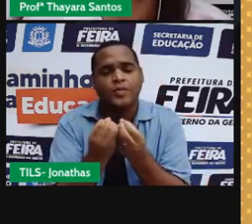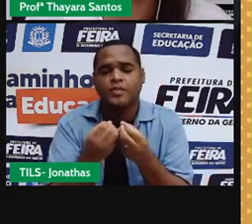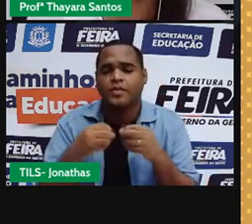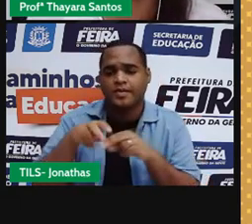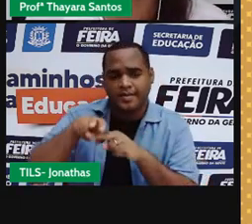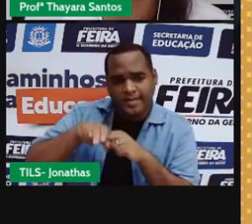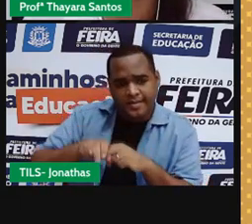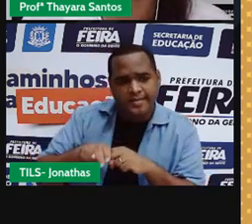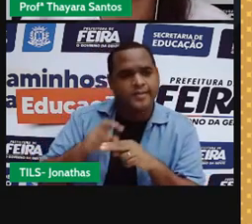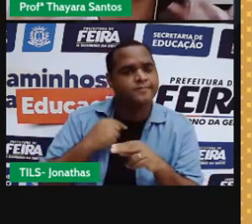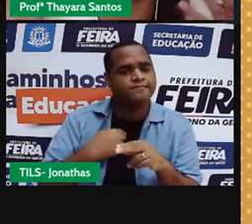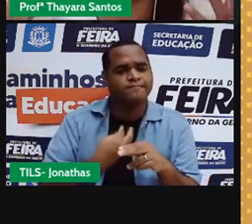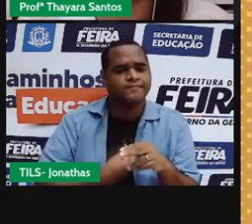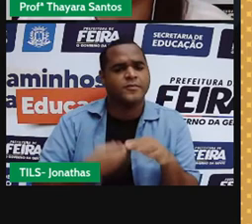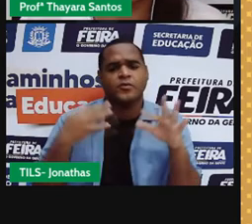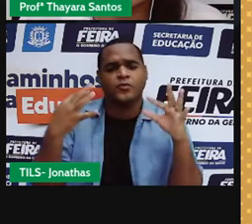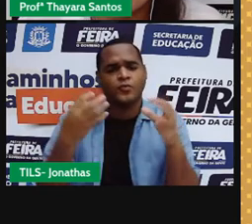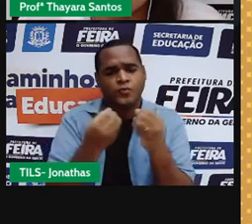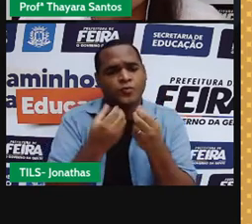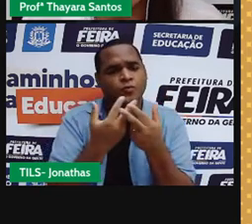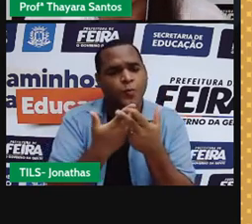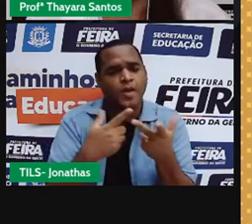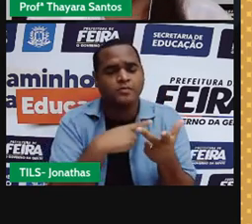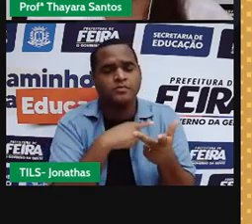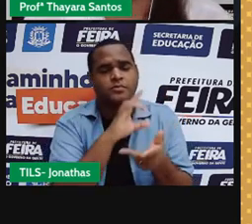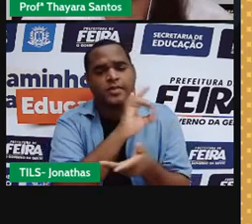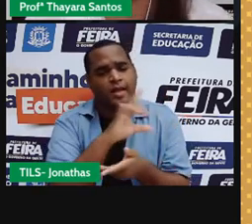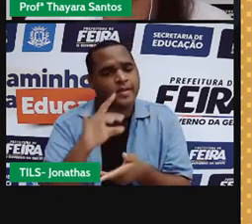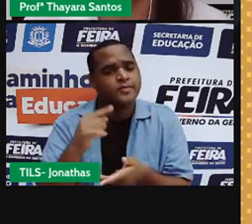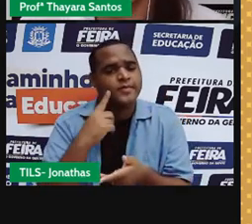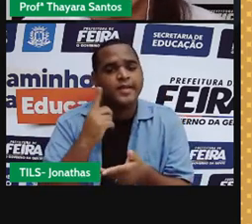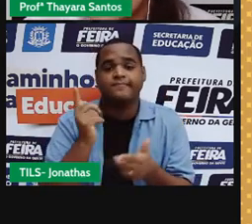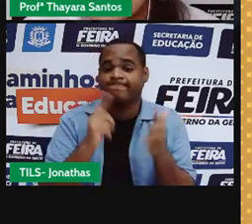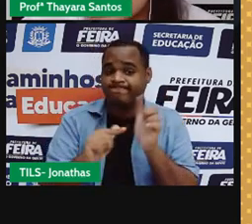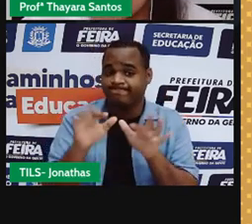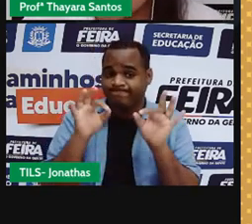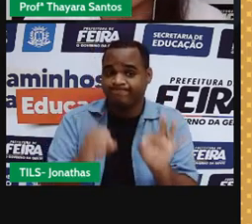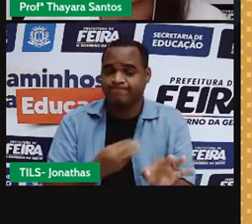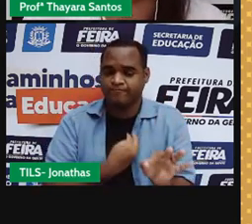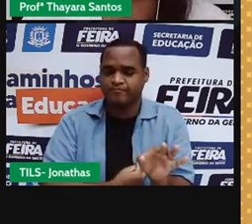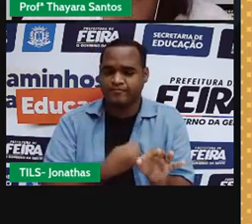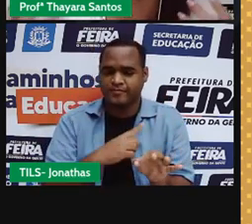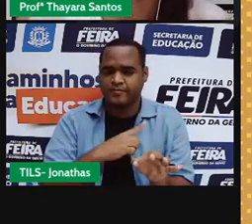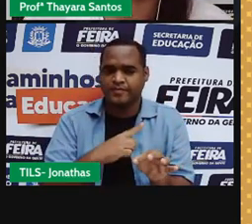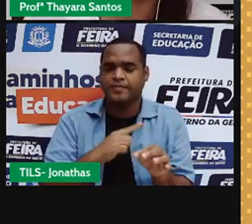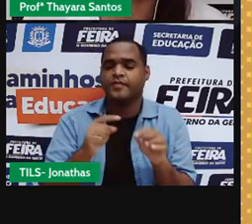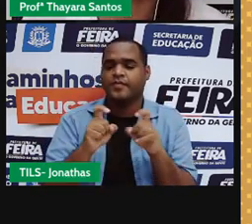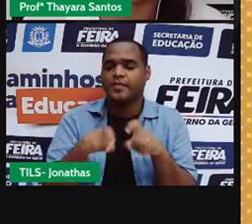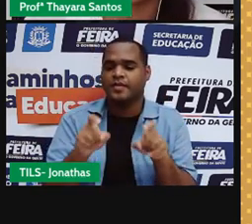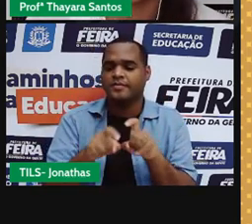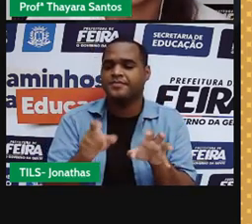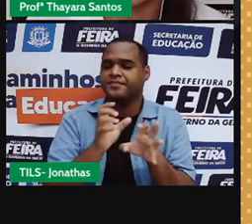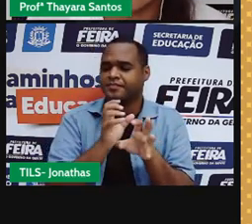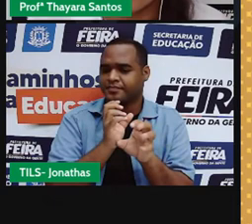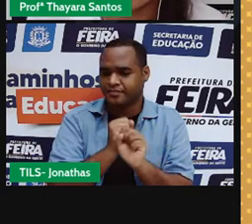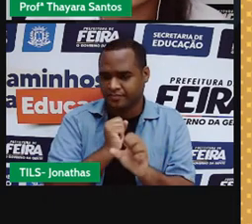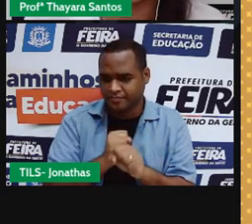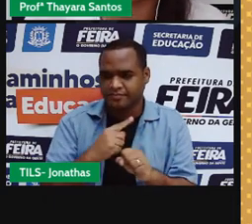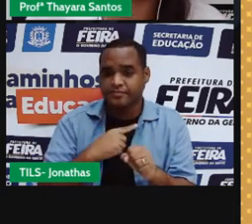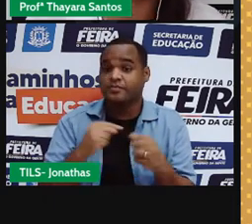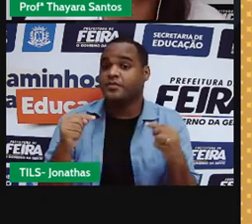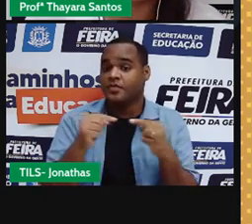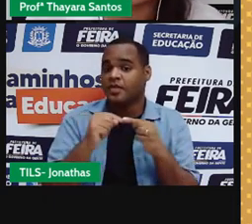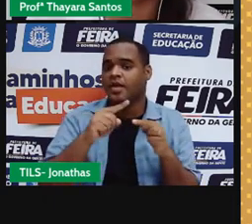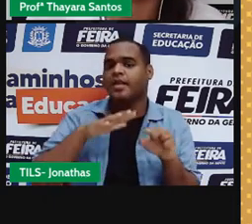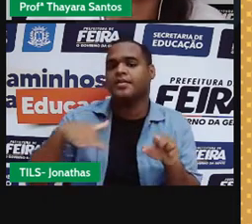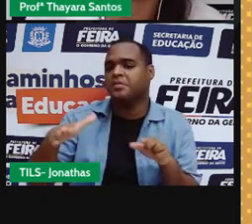sentada, então tudo aquilo que eu consigo medir a quantidade de massa, né, quantificar essa massa, e saber o espaço que ela ocupa,